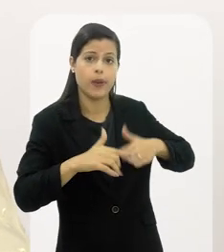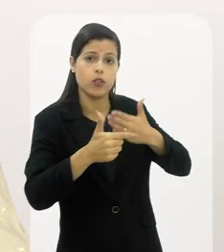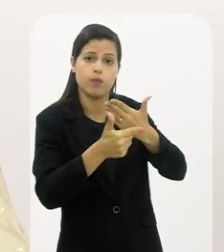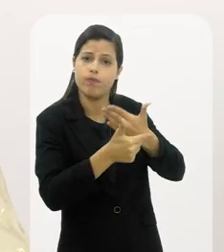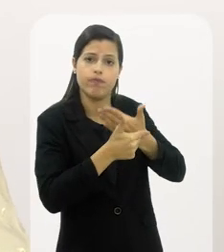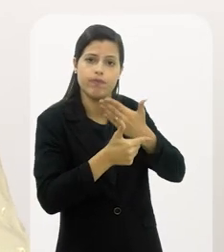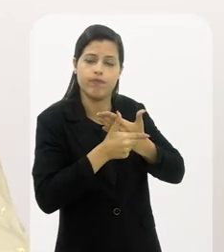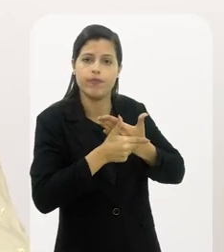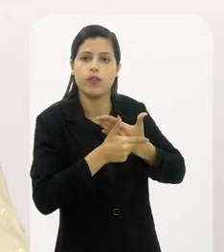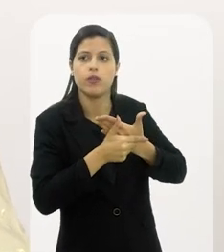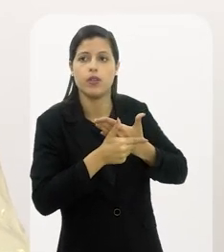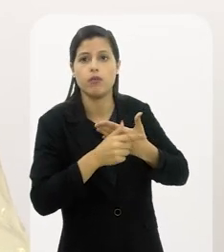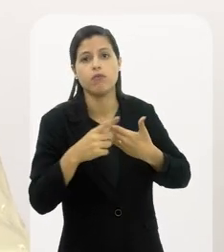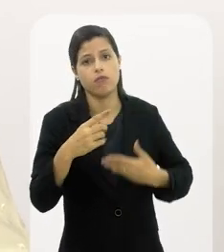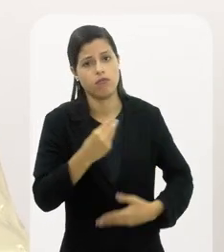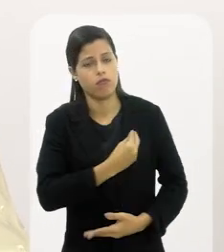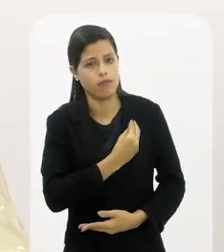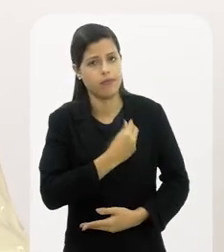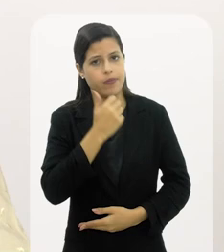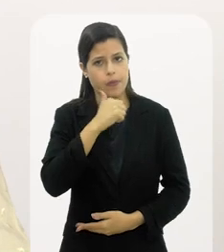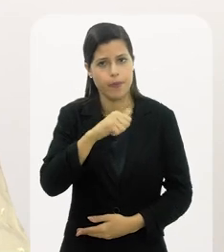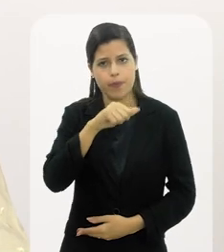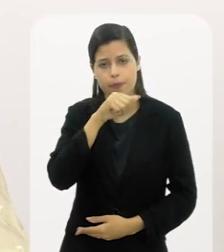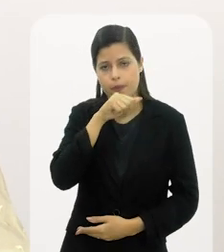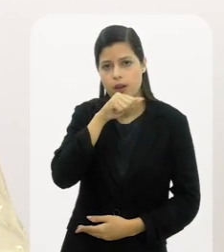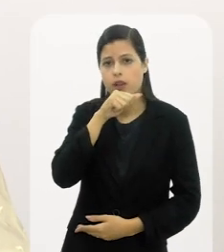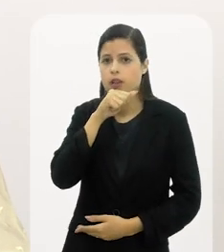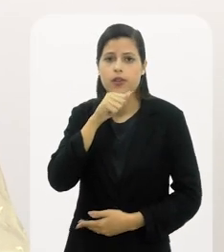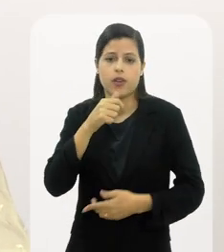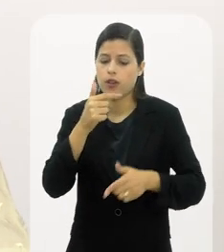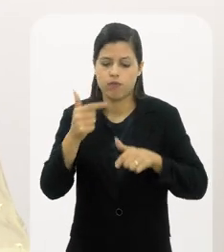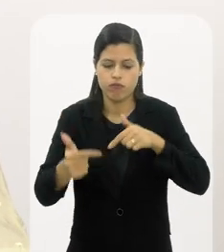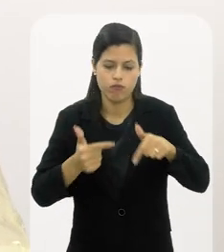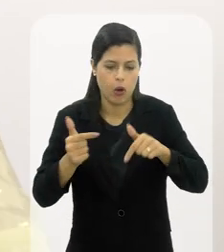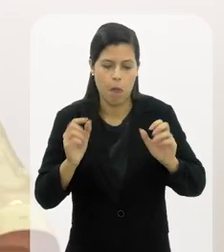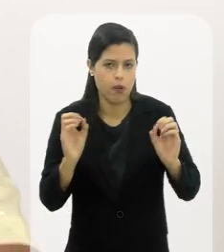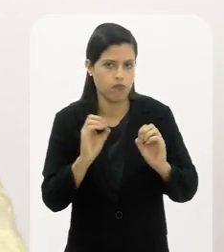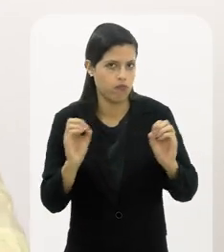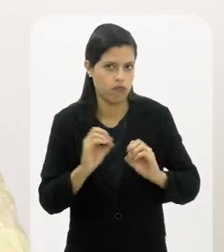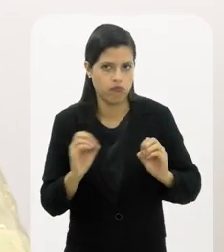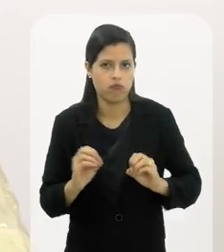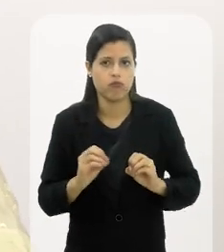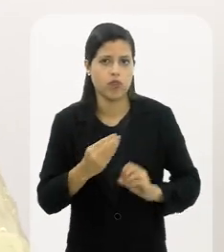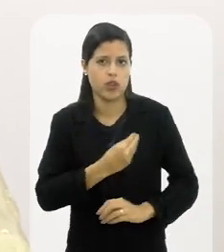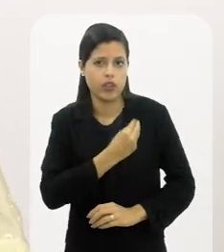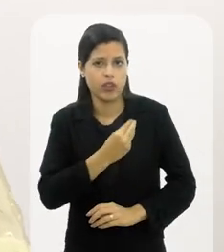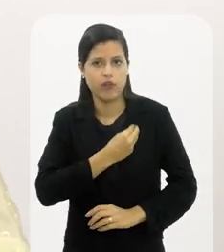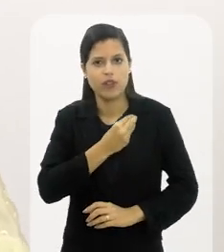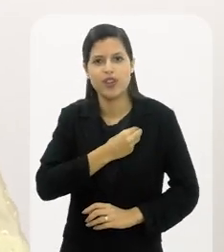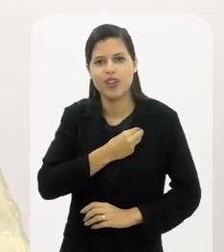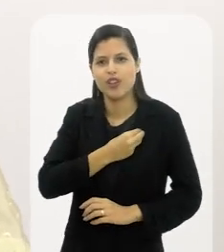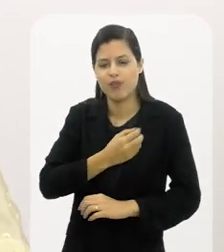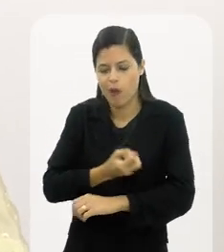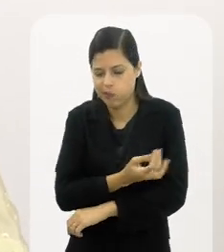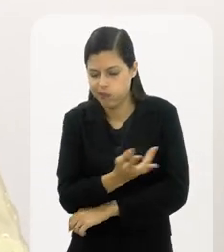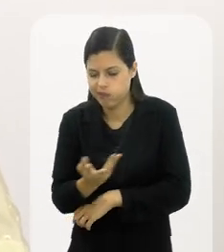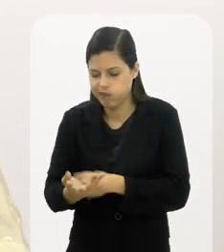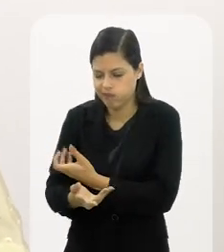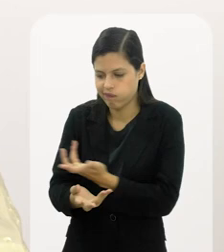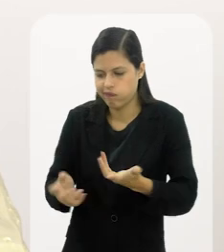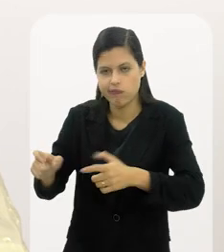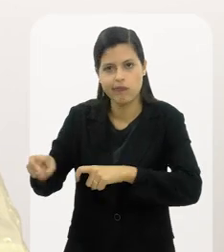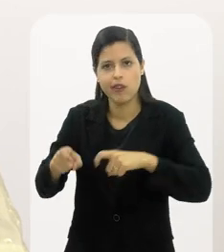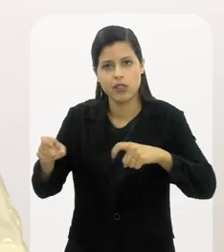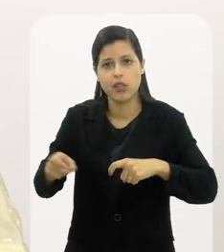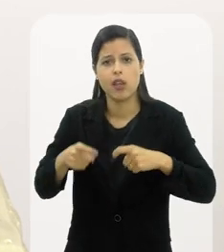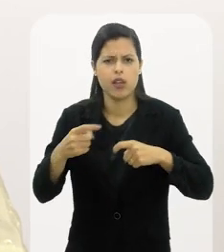depende da função que ela exerce. Existem mães Hare Krishnas que não trabalham fora, que vivem em fazendas, porque existem algumas